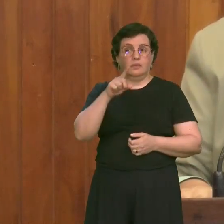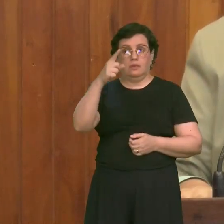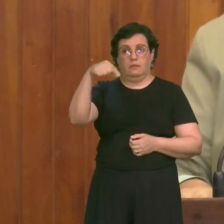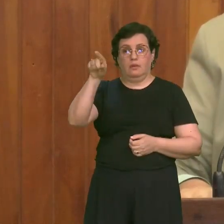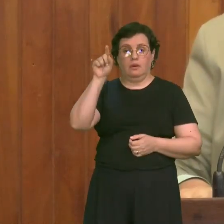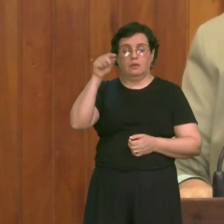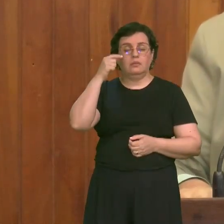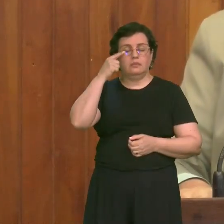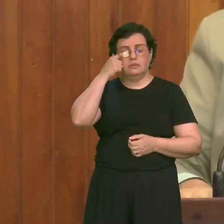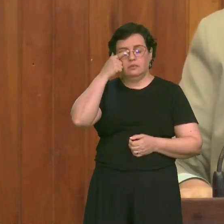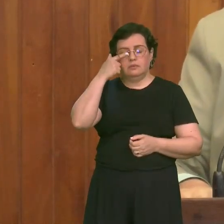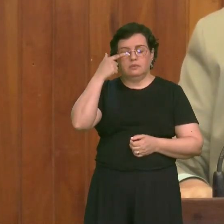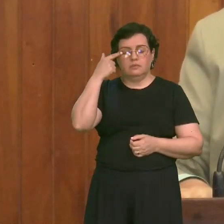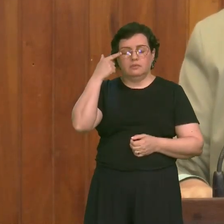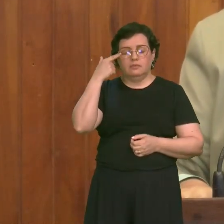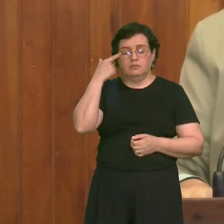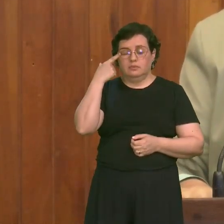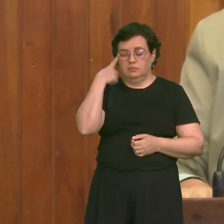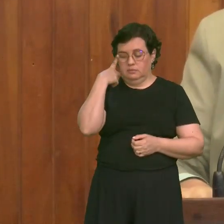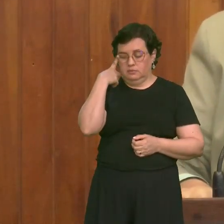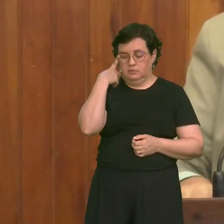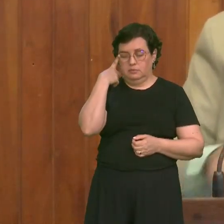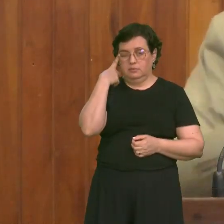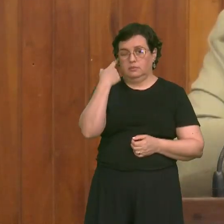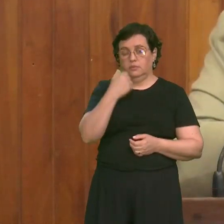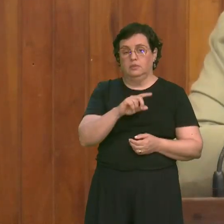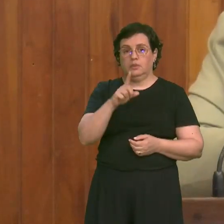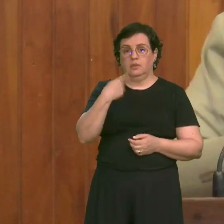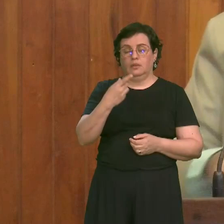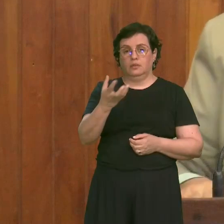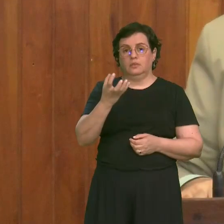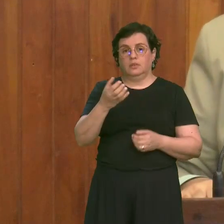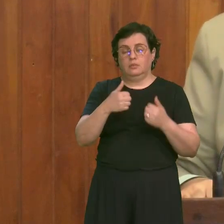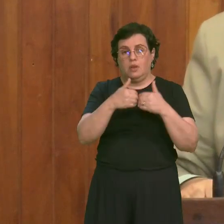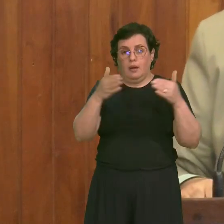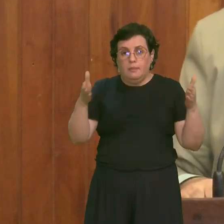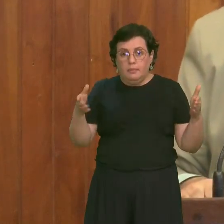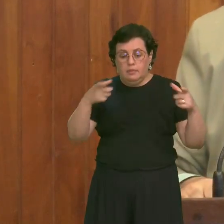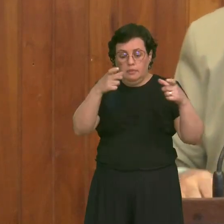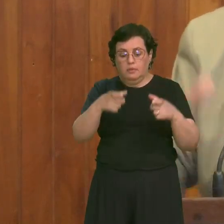existia a gente estava em projeto de abrir um novo Polo no Neusa